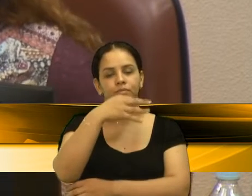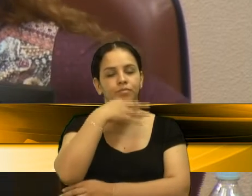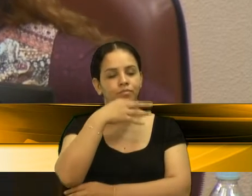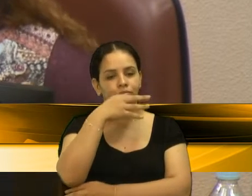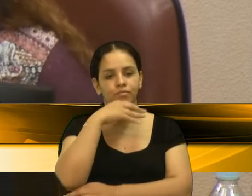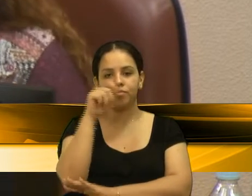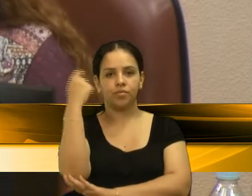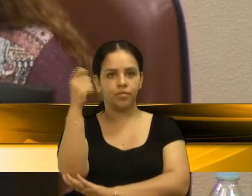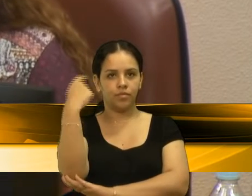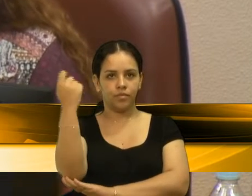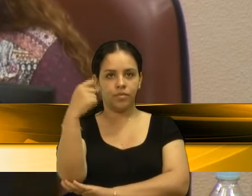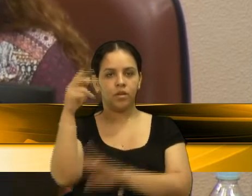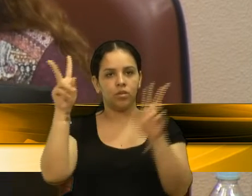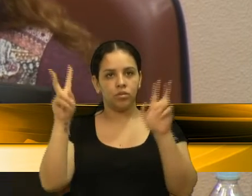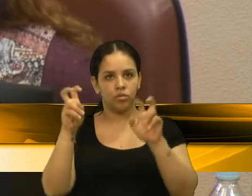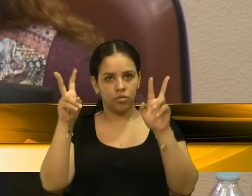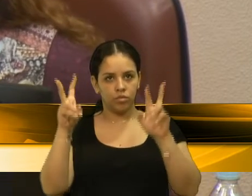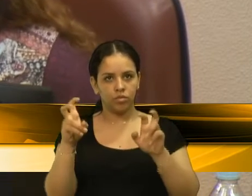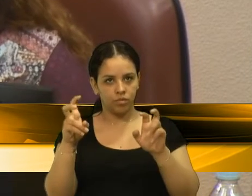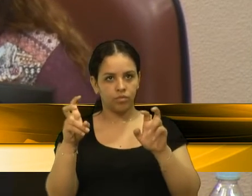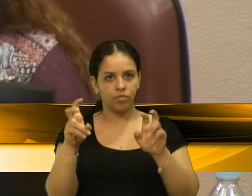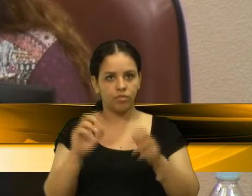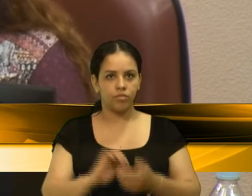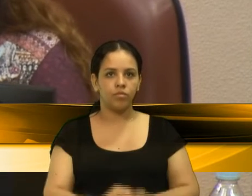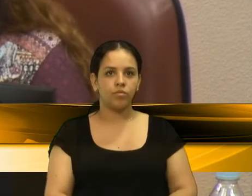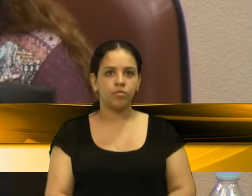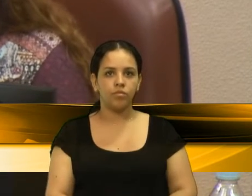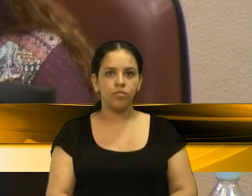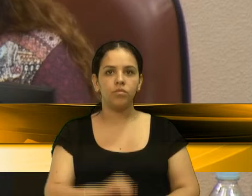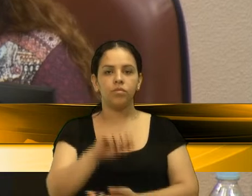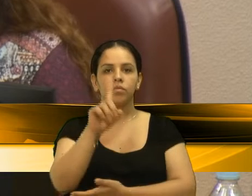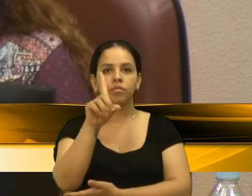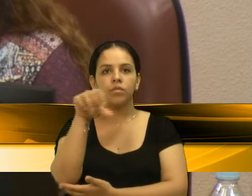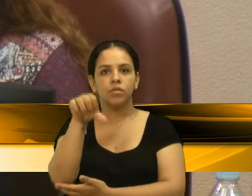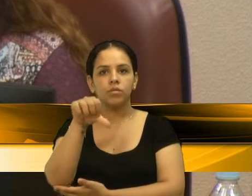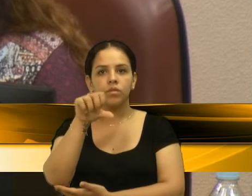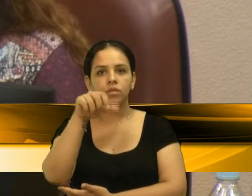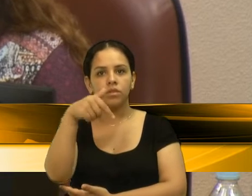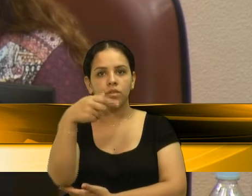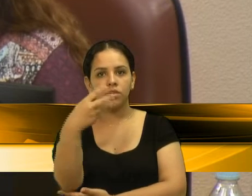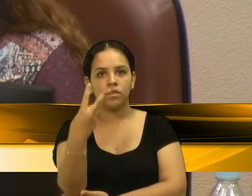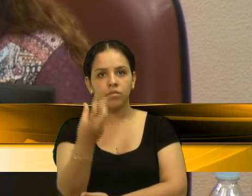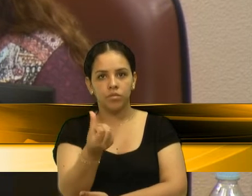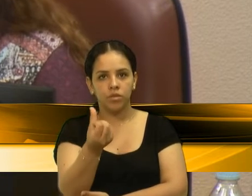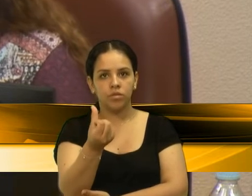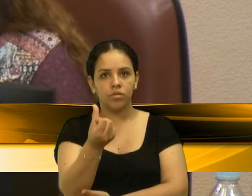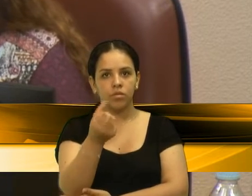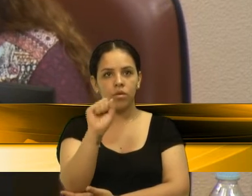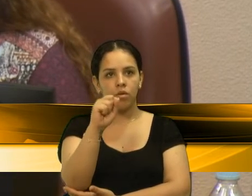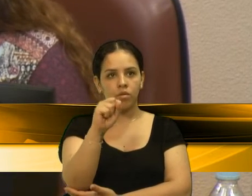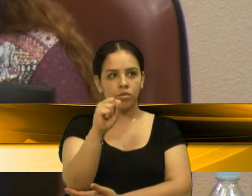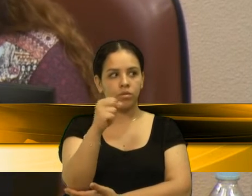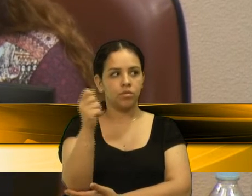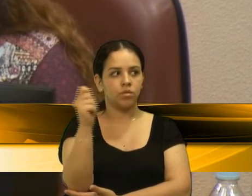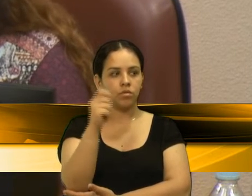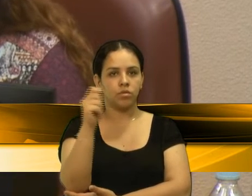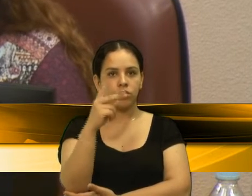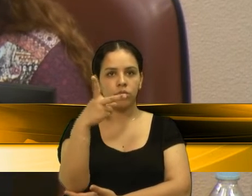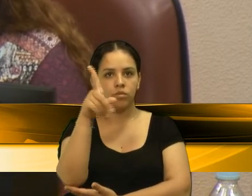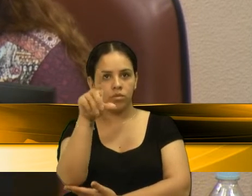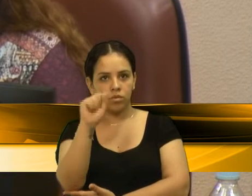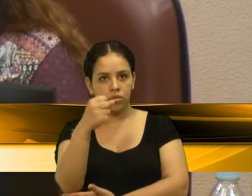Assunto: revisão do Decreto Municipal número 19736, de 8/8/2018,